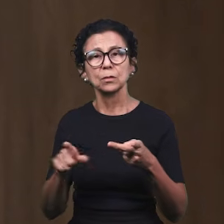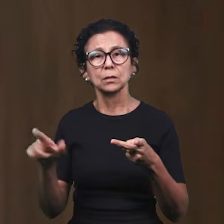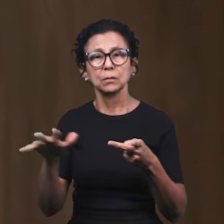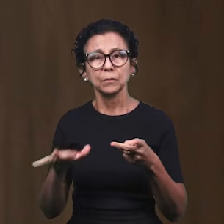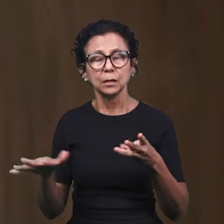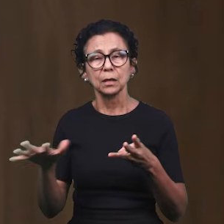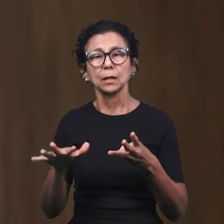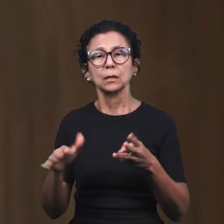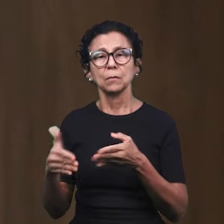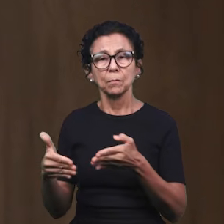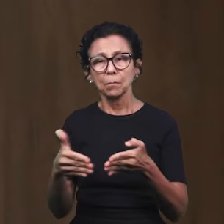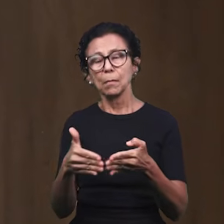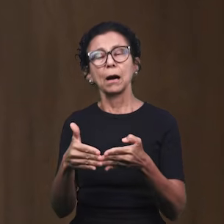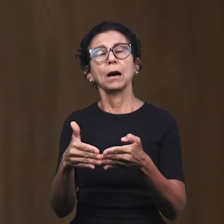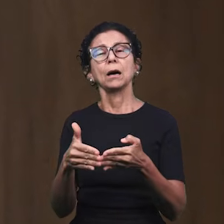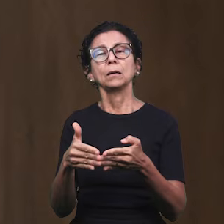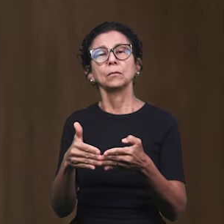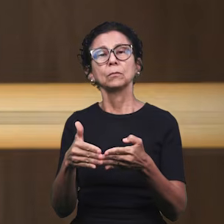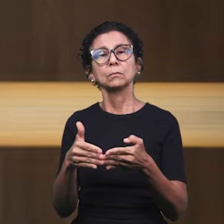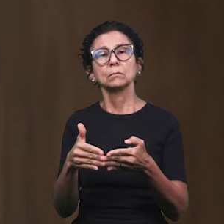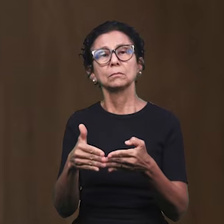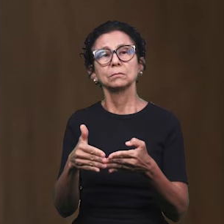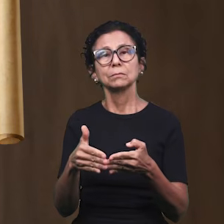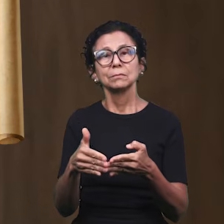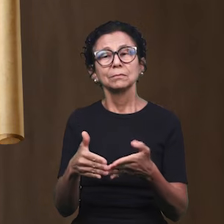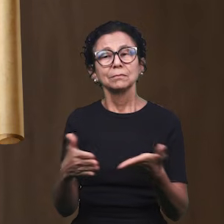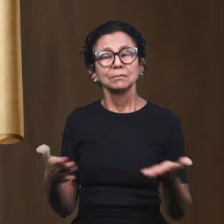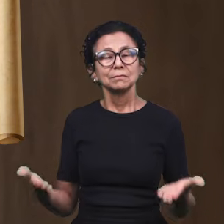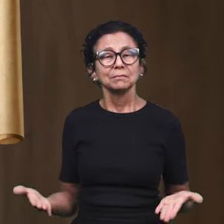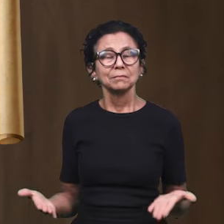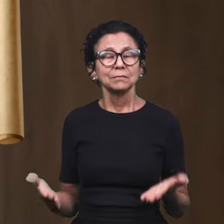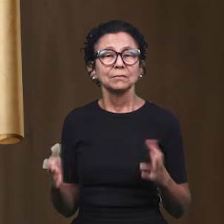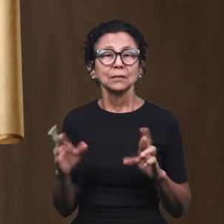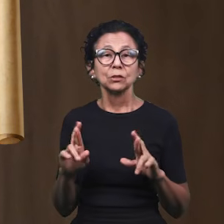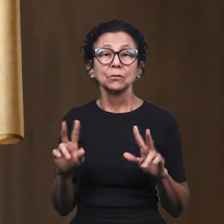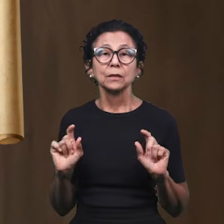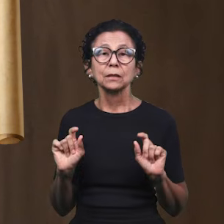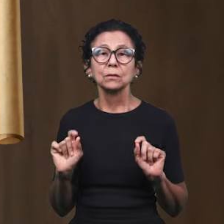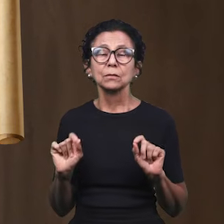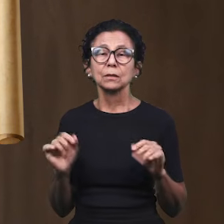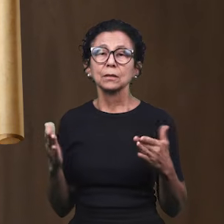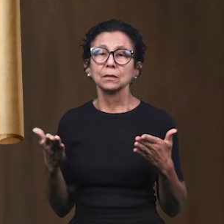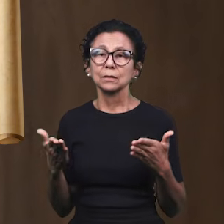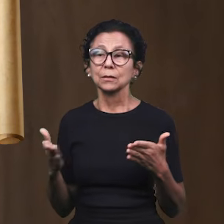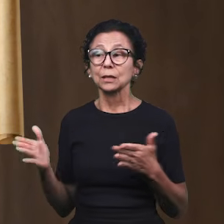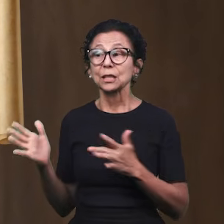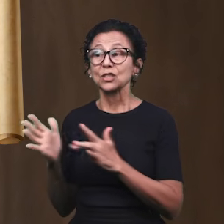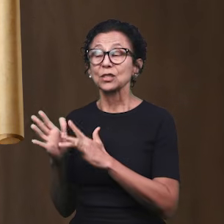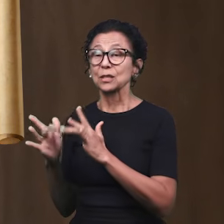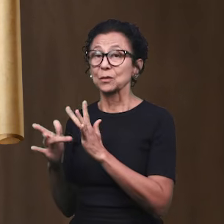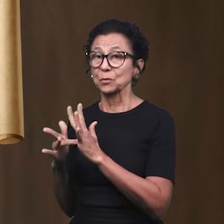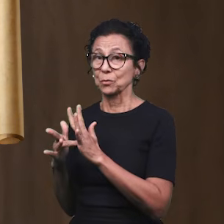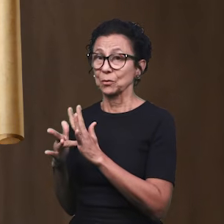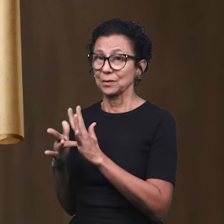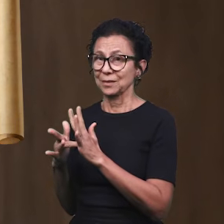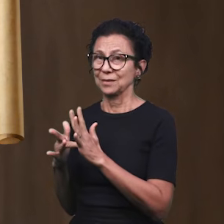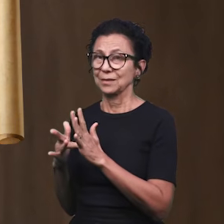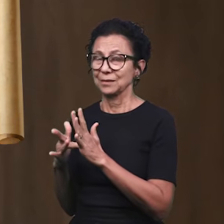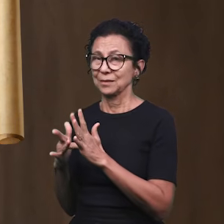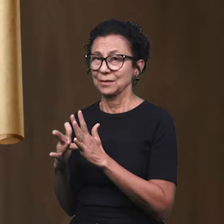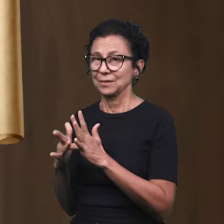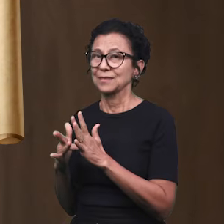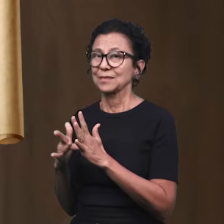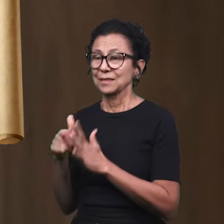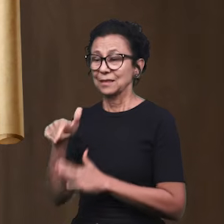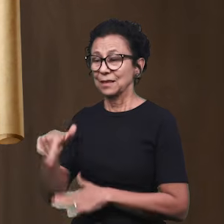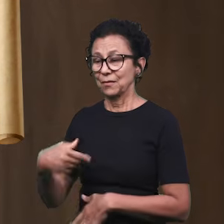agora o Senhor estava no barco e o Senhor disse, vai mais ao alto e lança a rede, ou seja, vai num lugar